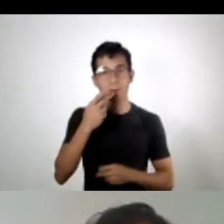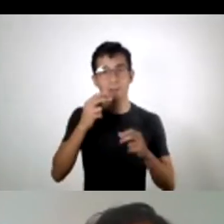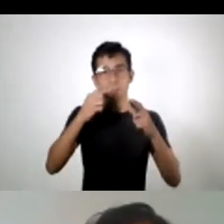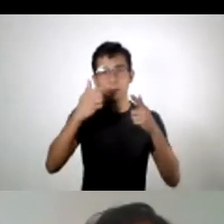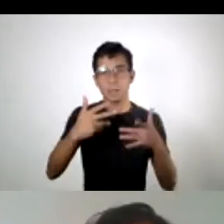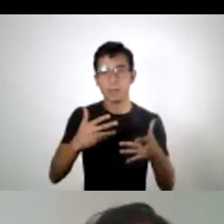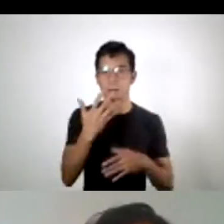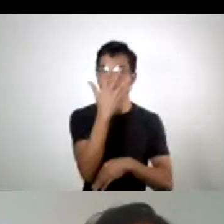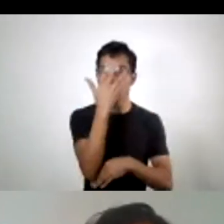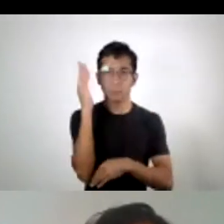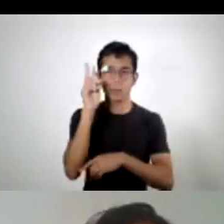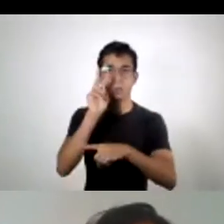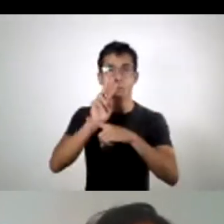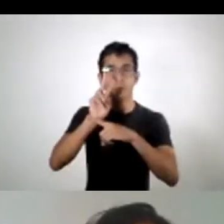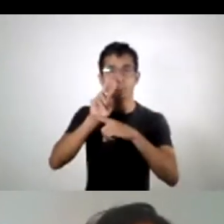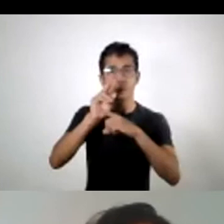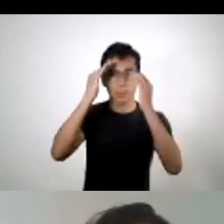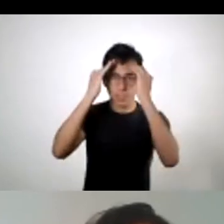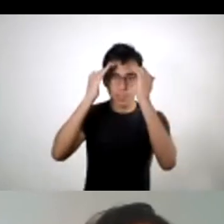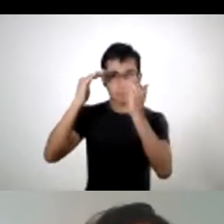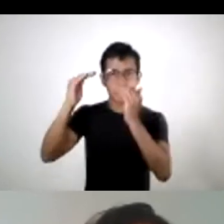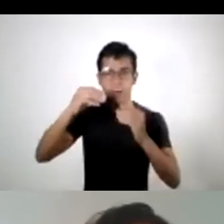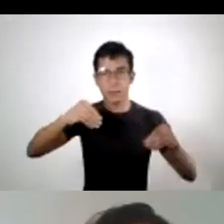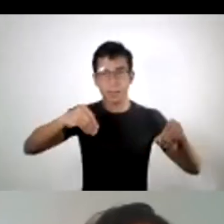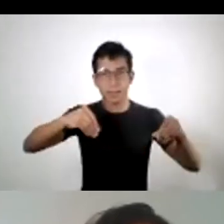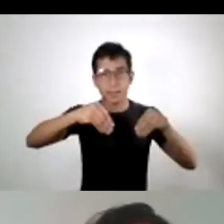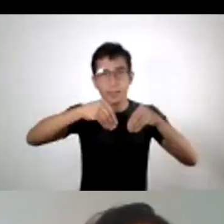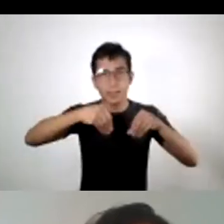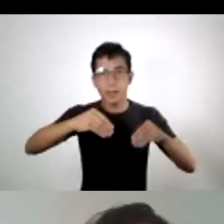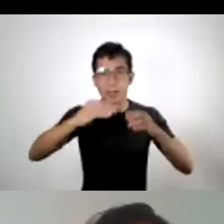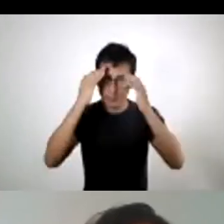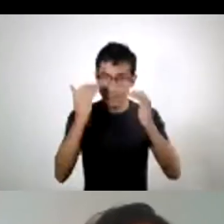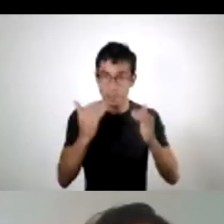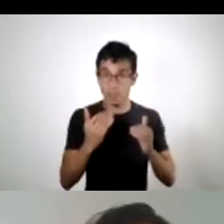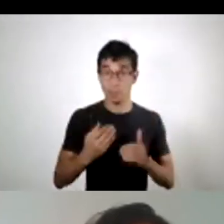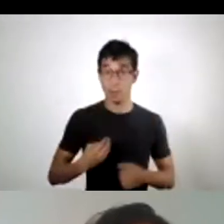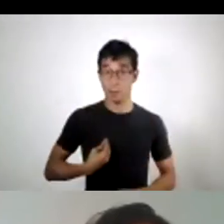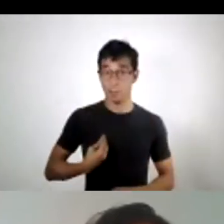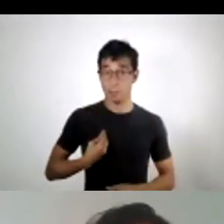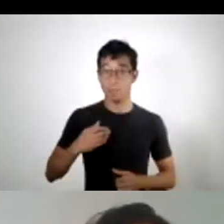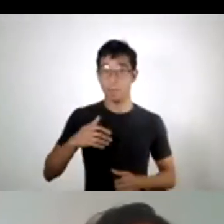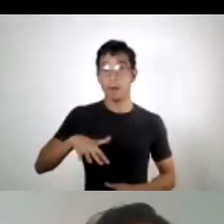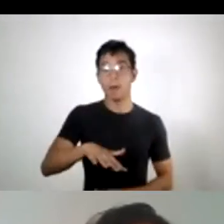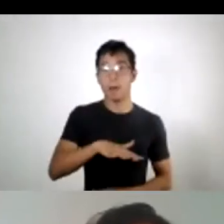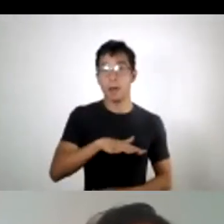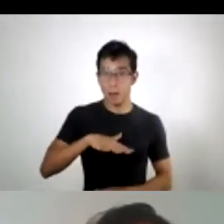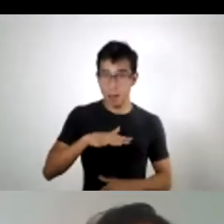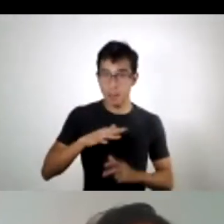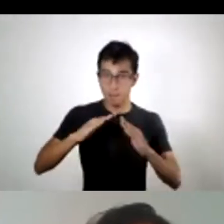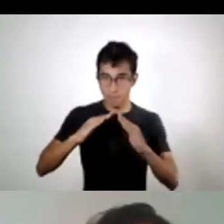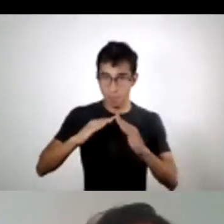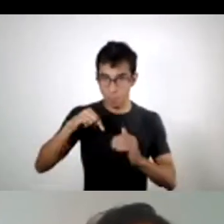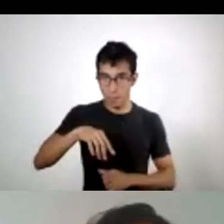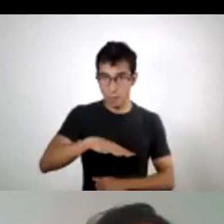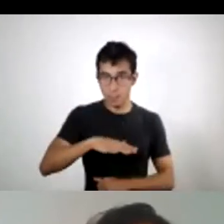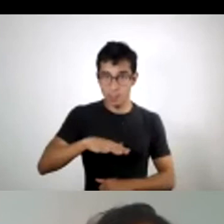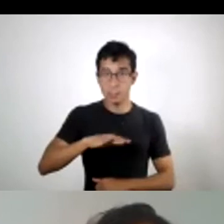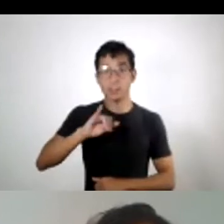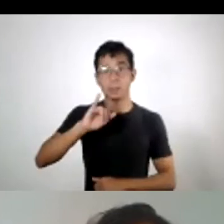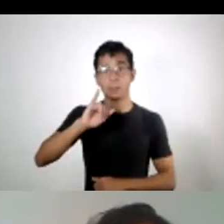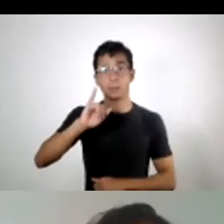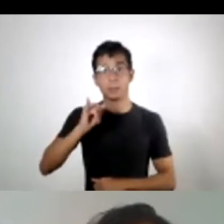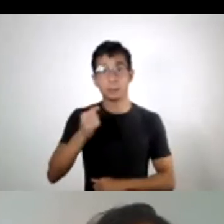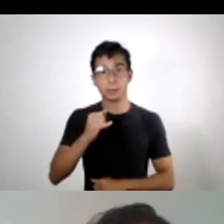desse respeito, né, com a terra e tudo mais. Eu moro numa região aqui, São João da Boa Vista, que teve uma queimada muito feia